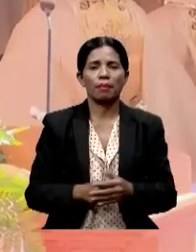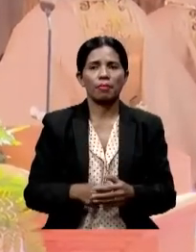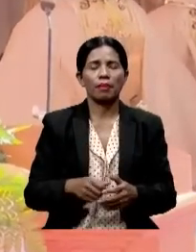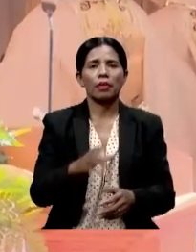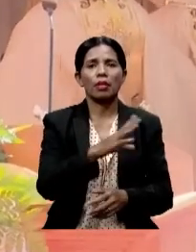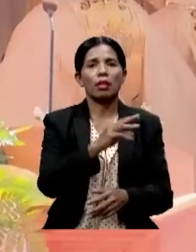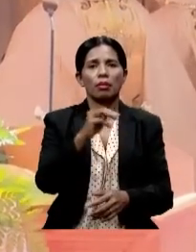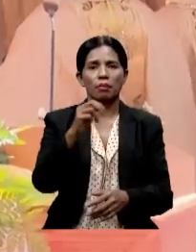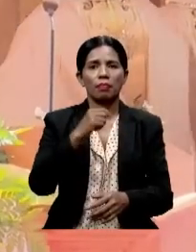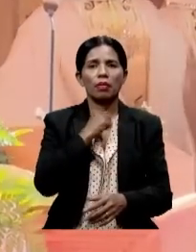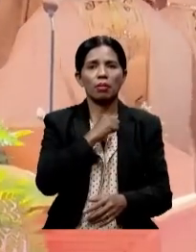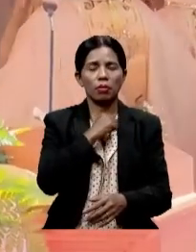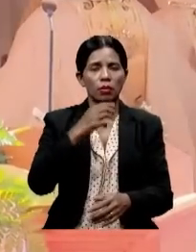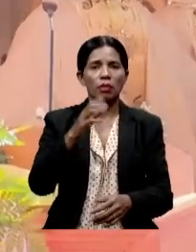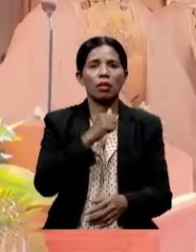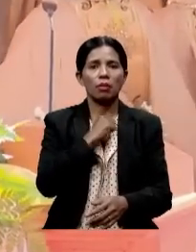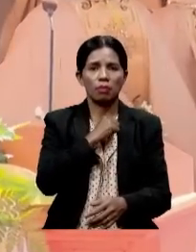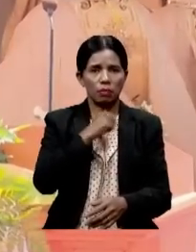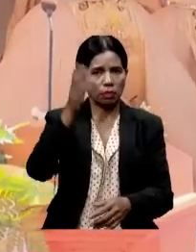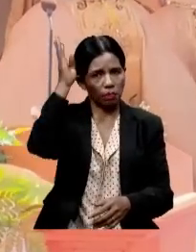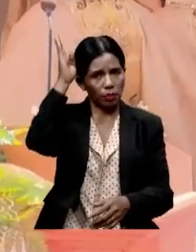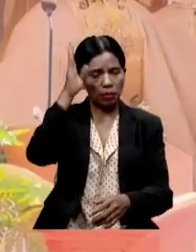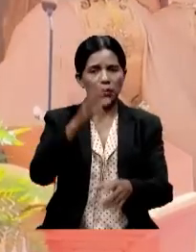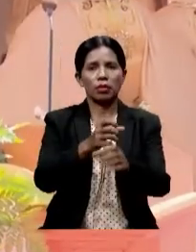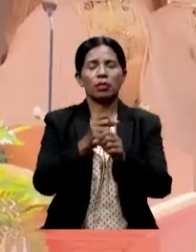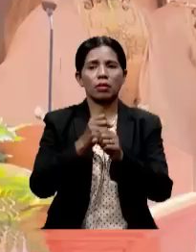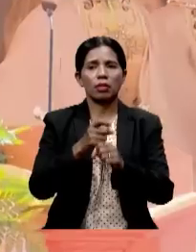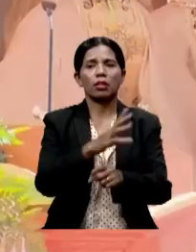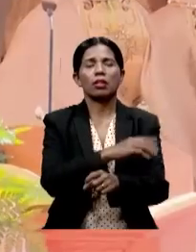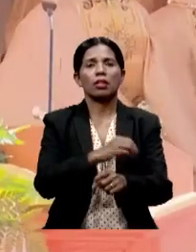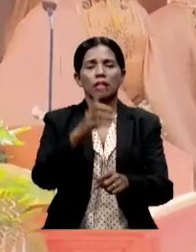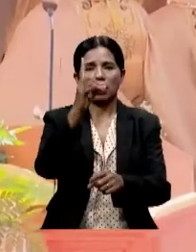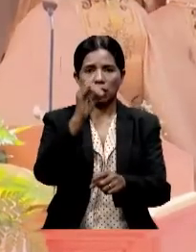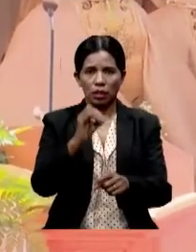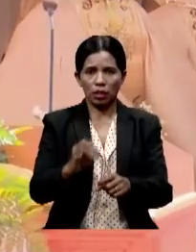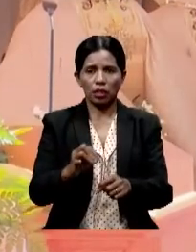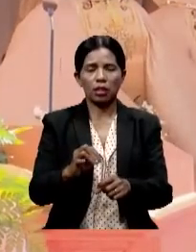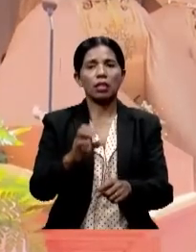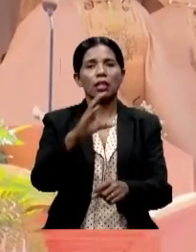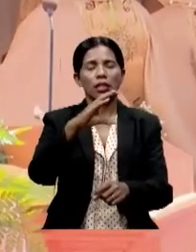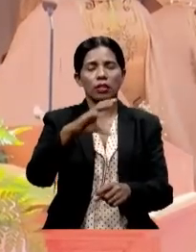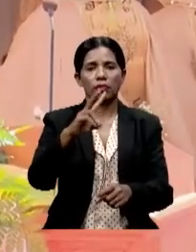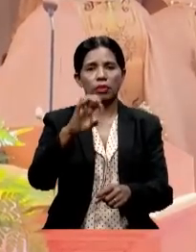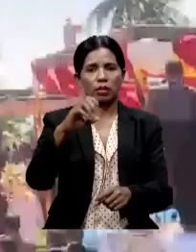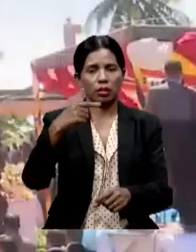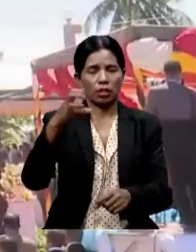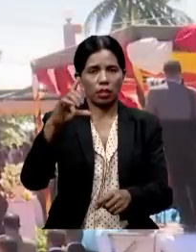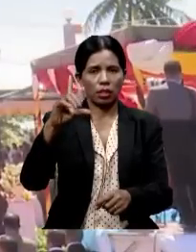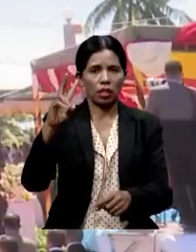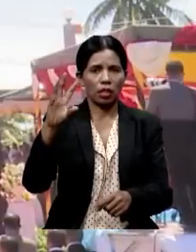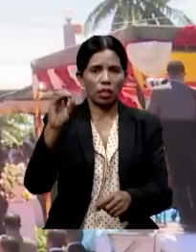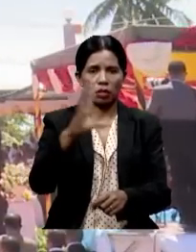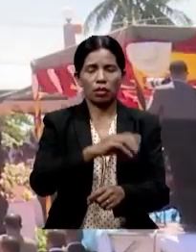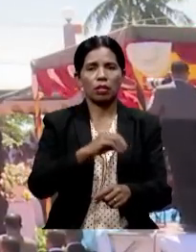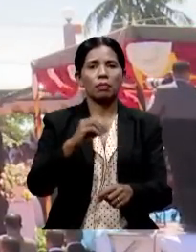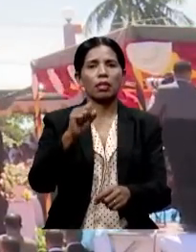Alves, simuninha ordenação episcopal, russe arcebispo arquidiocese metropolita dili, Dom Virgílio Cardeal do Carmo da